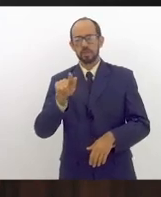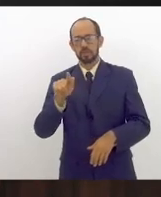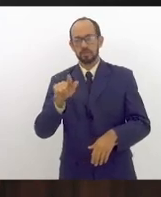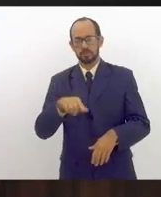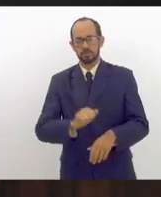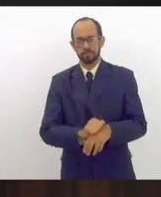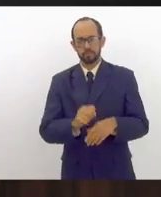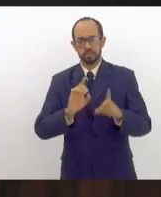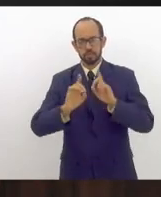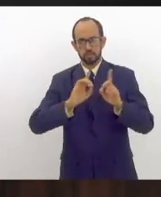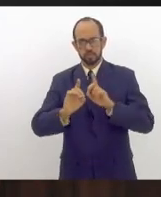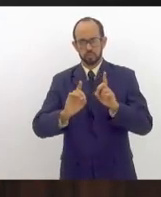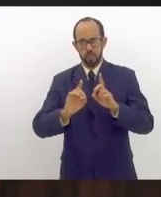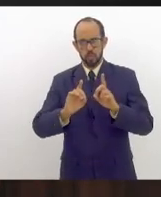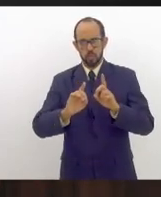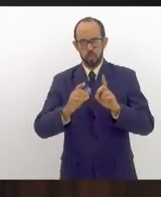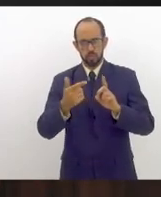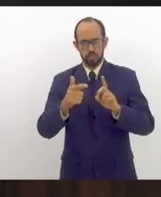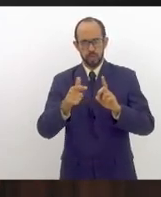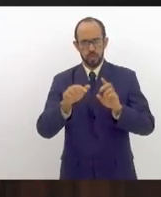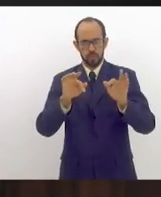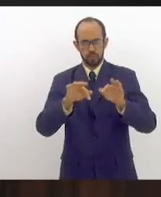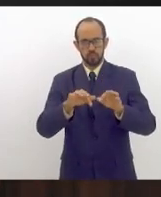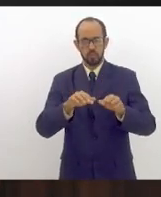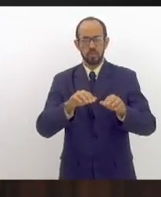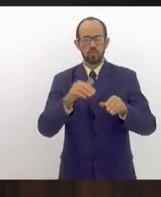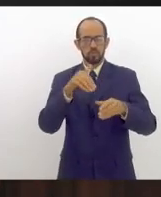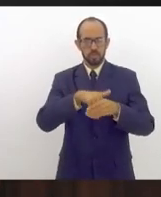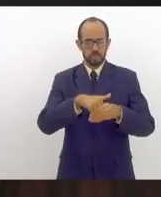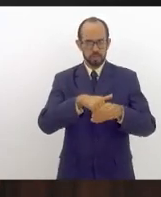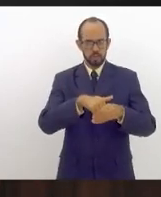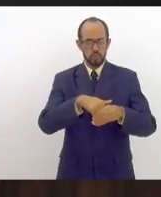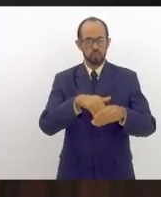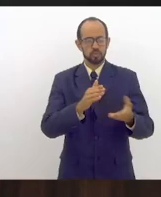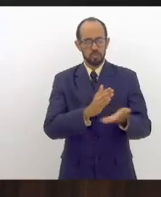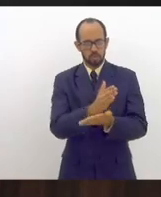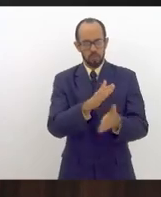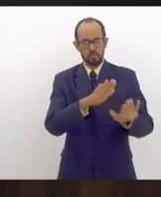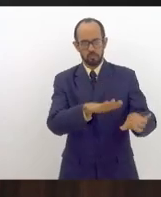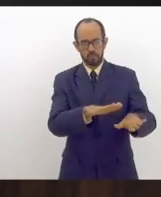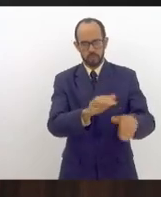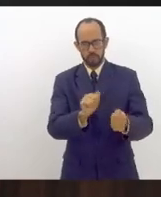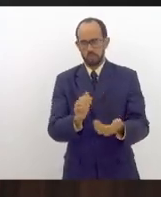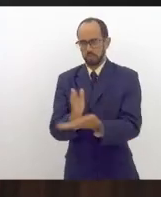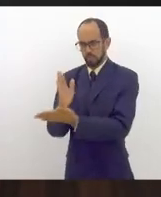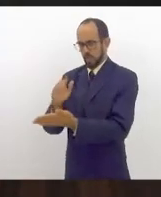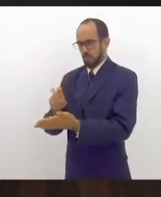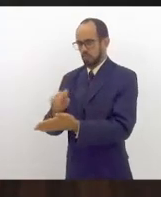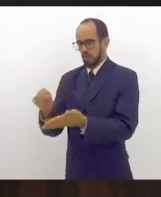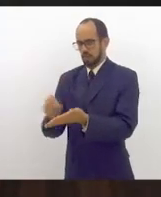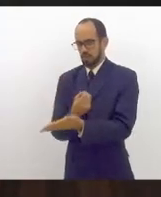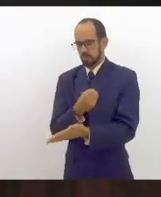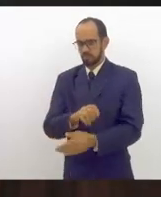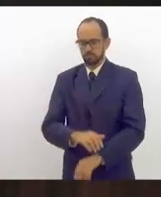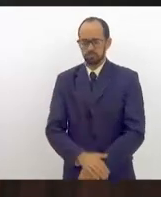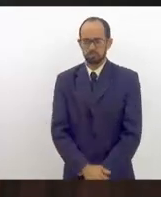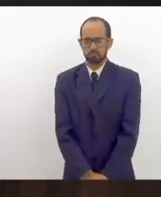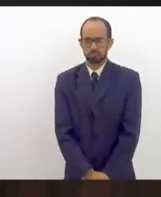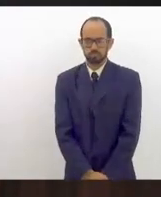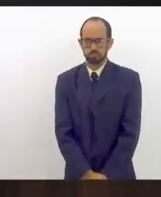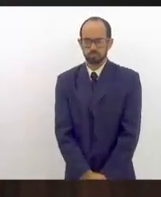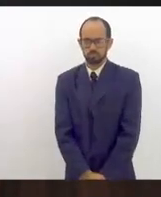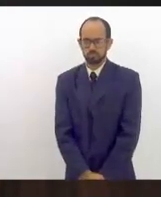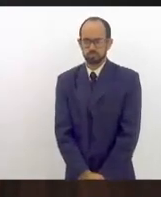Em discussão, não havendo quem queira discutir, encerrada a discussão, em votação. Se os que aprovam, permaneçam como estão, aprovado, vai a promulgação.